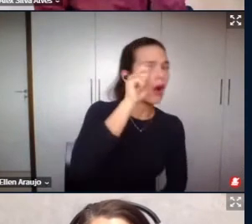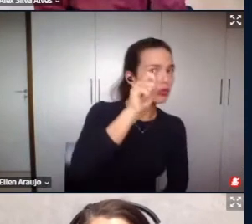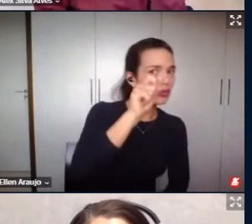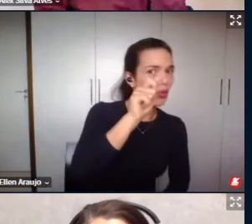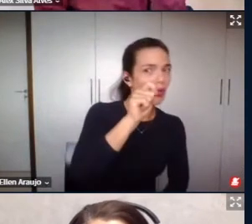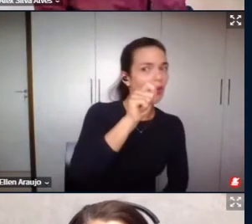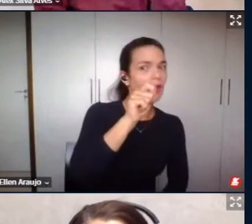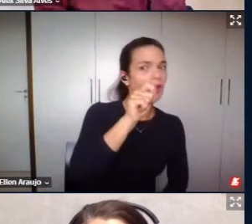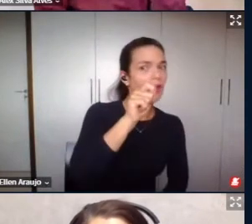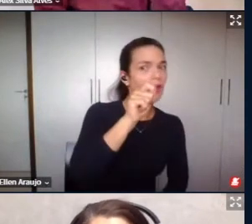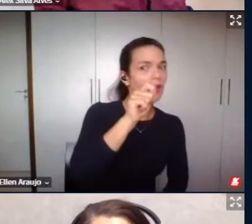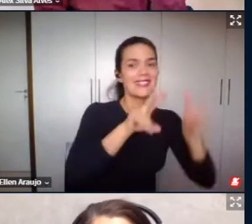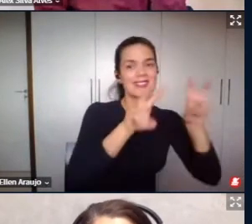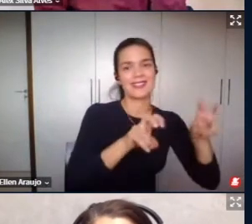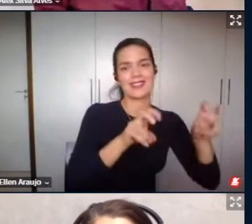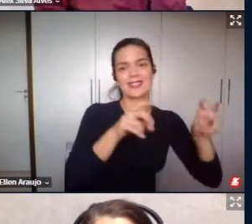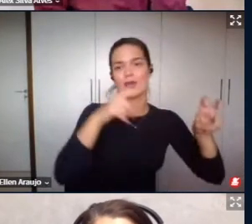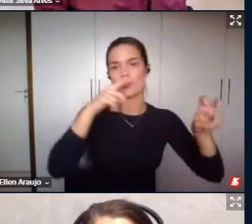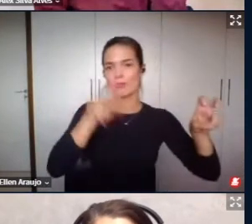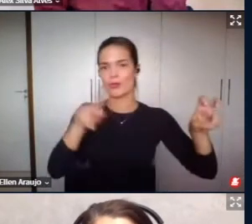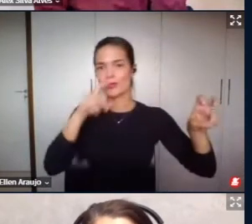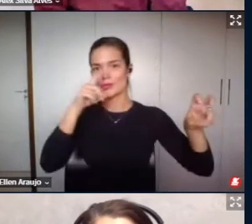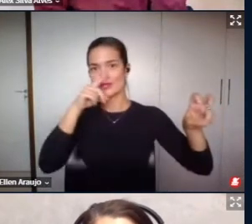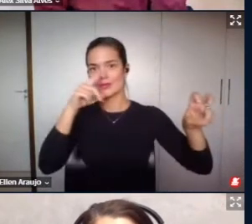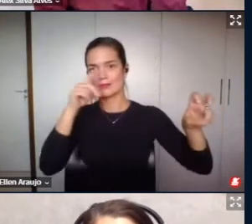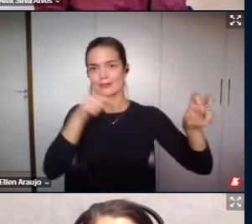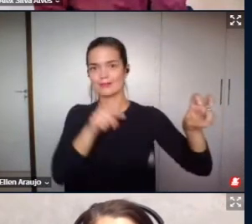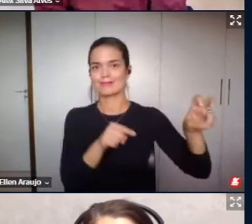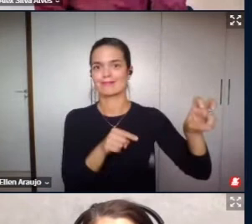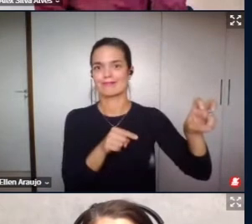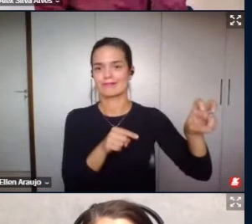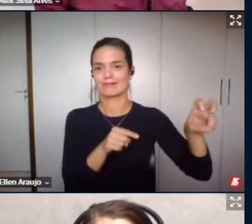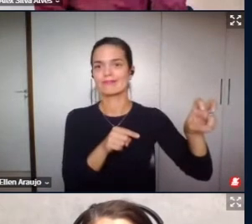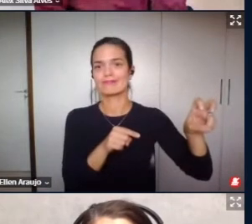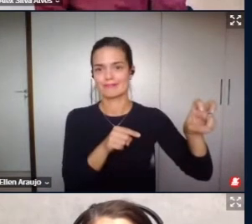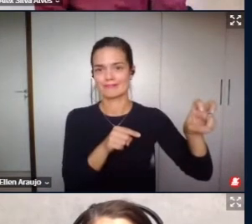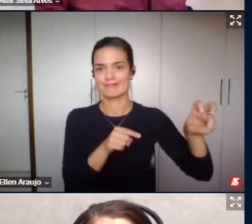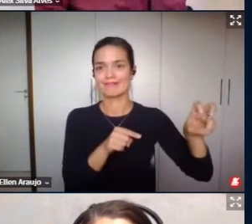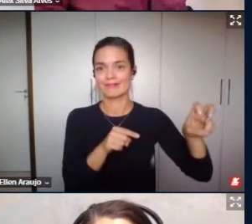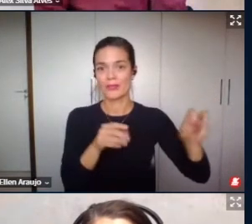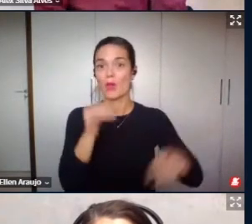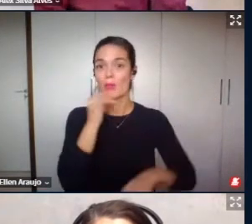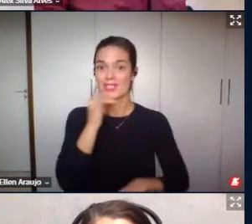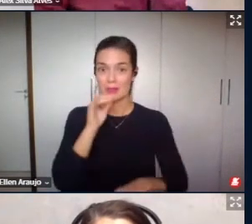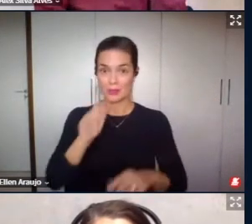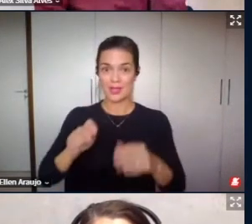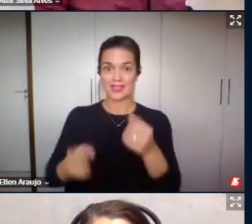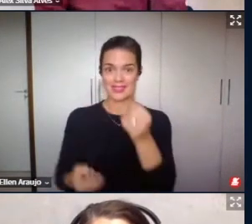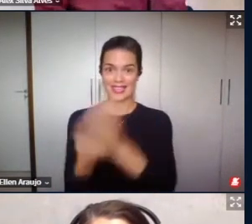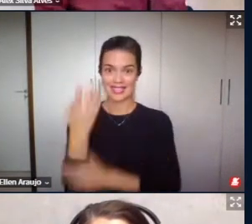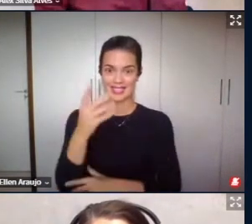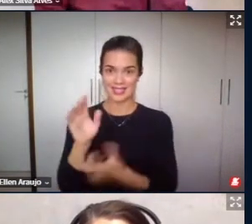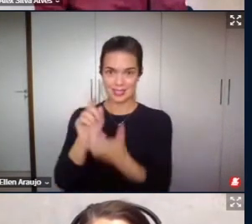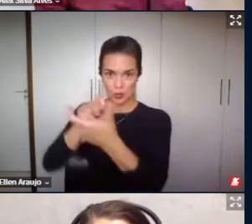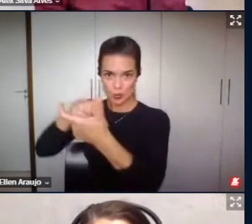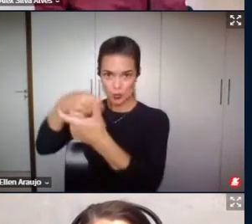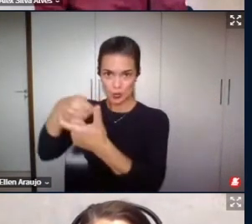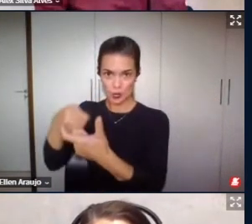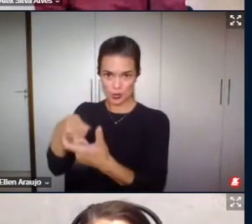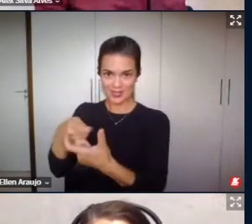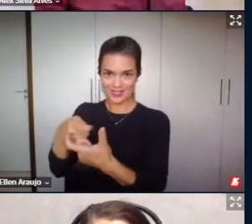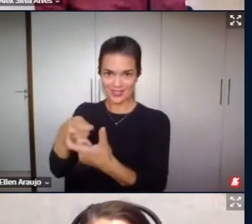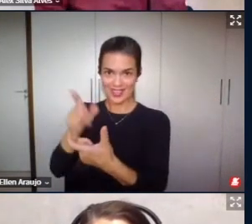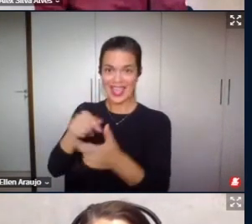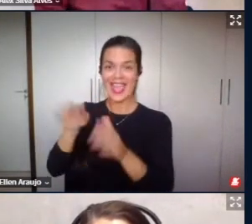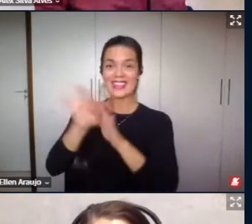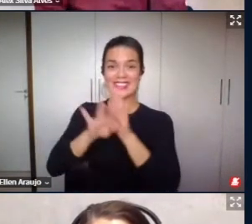falar sobre a citação, quando ela cria o sinal termo, tu dizes que isso foi em textos dela de 95